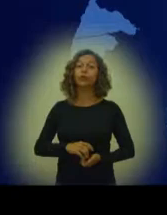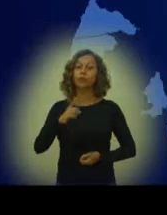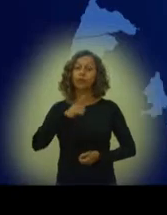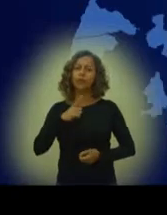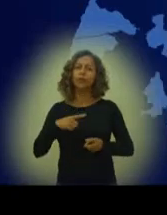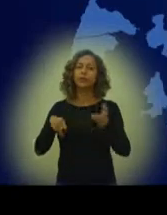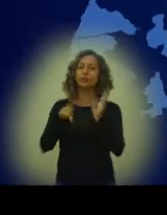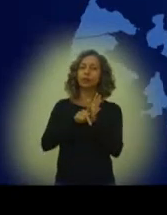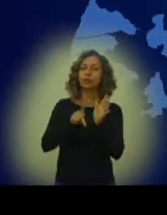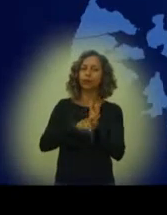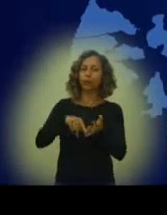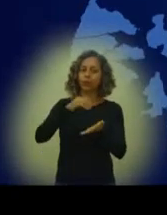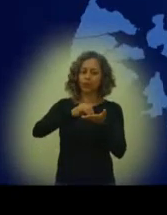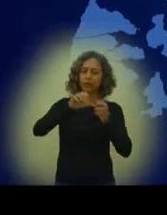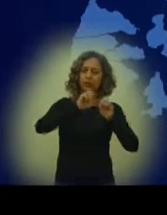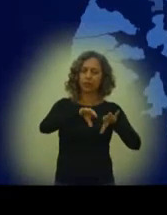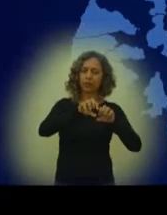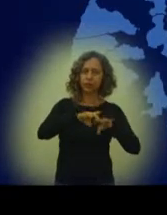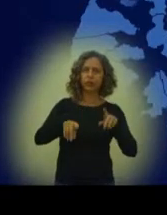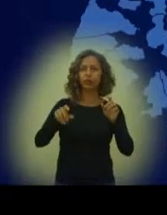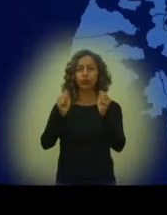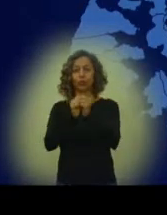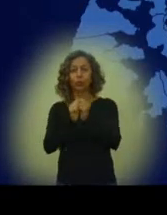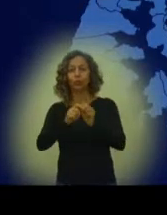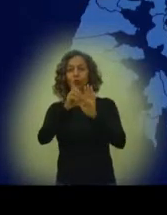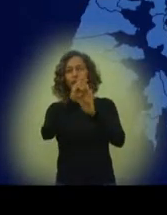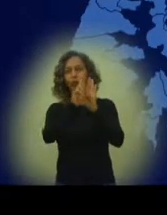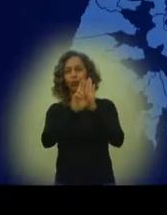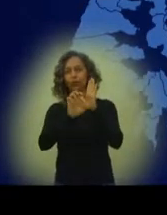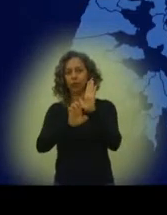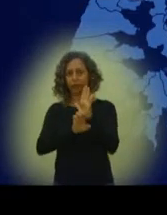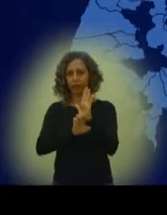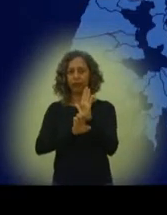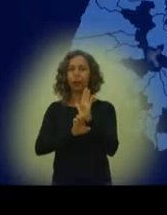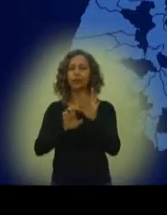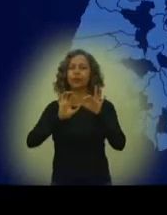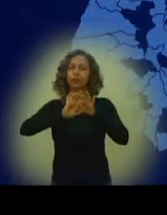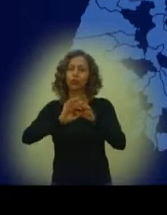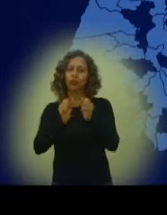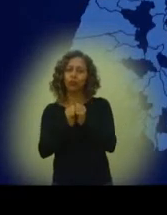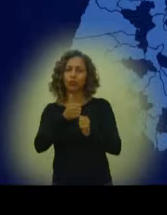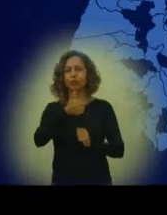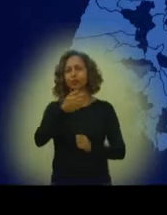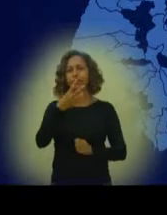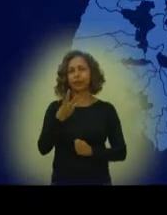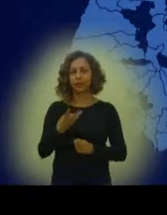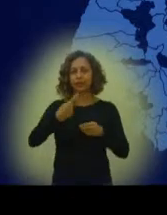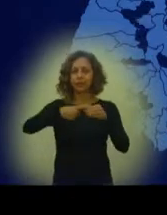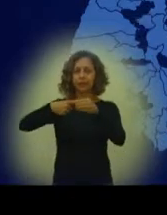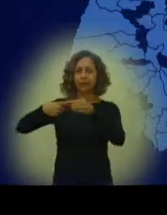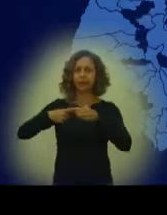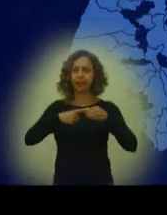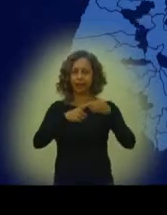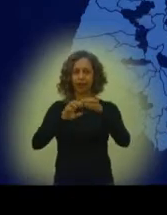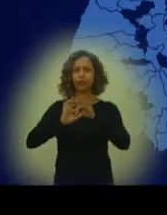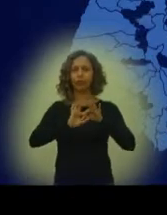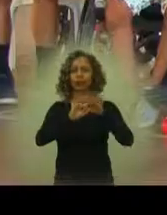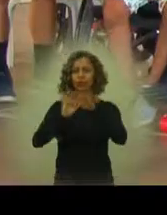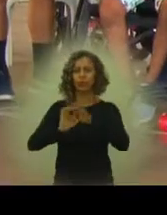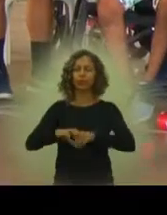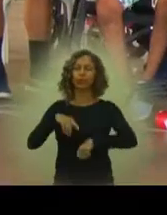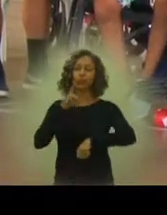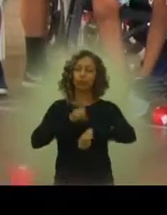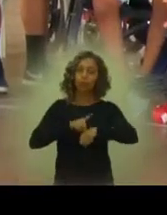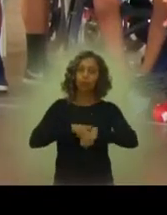Etapa regional realizada pela SEDUC e diretorias regionais de educação nas 13 cidades sedes das DRES.